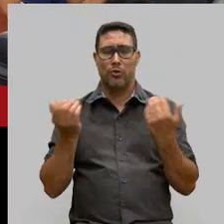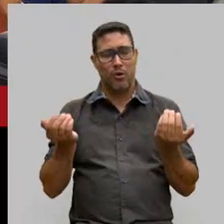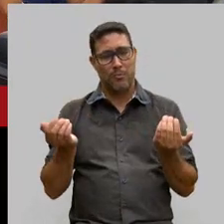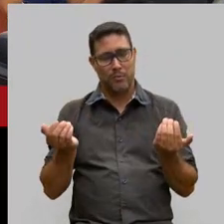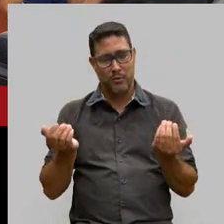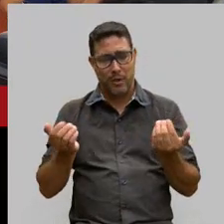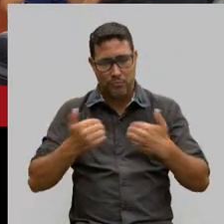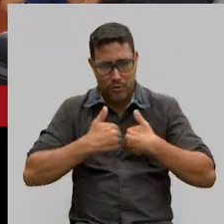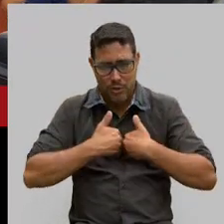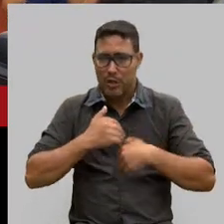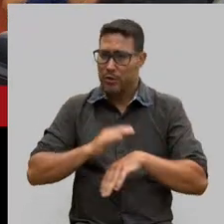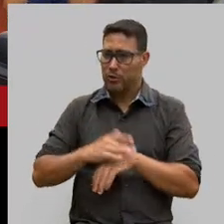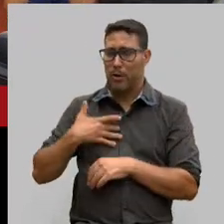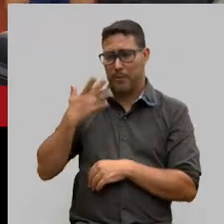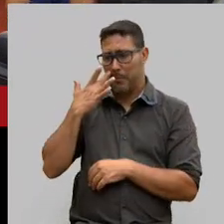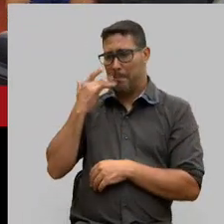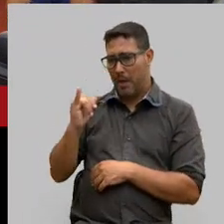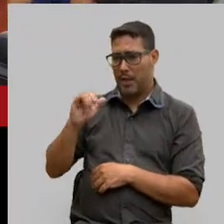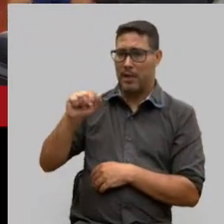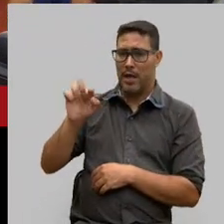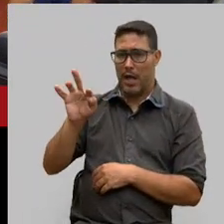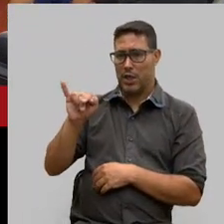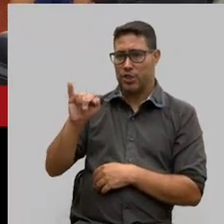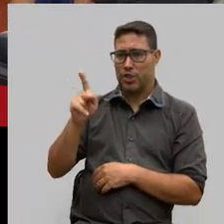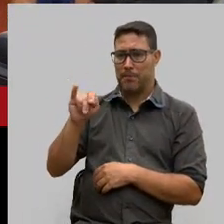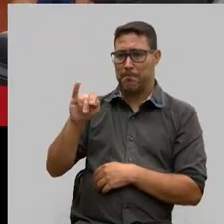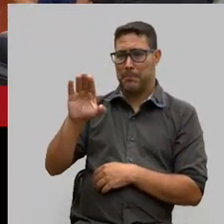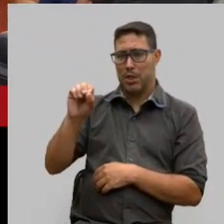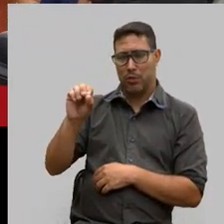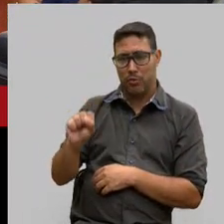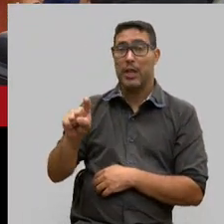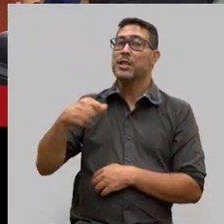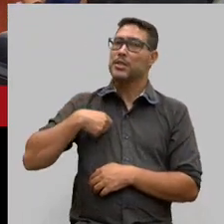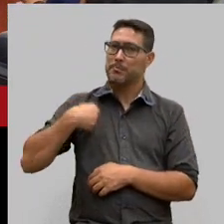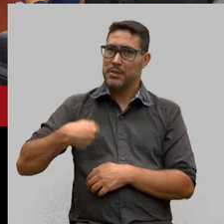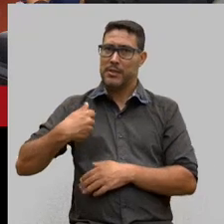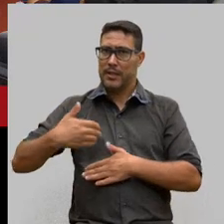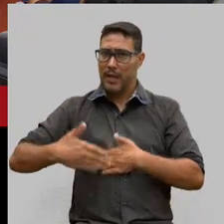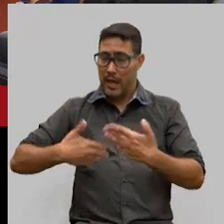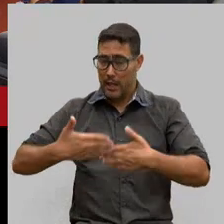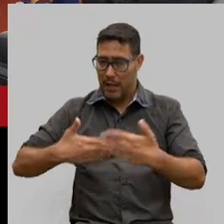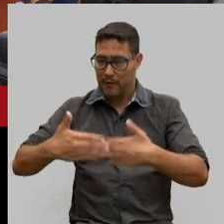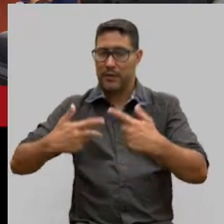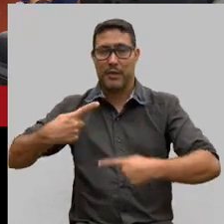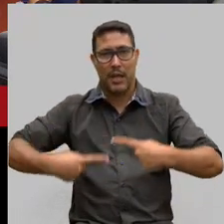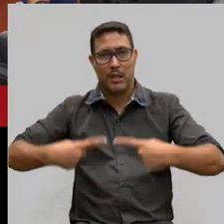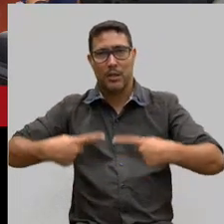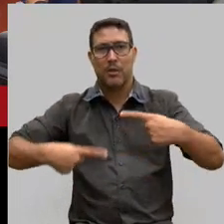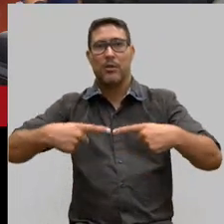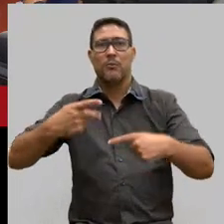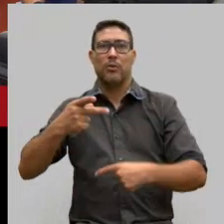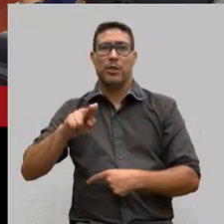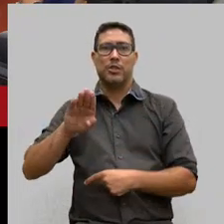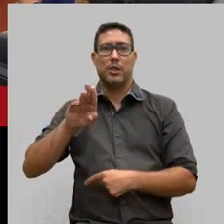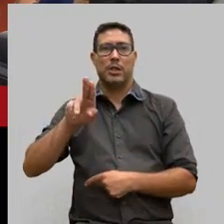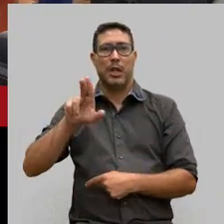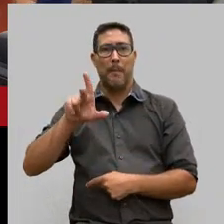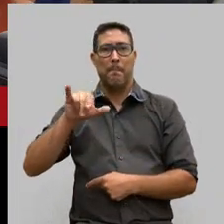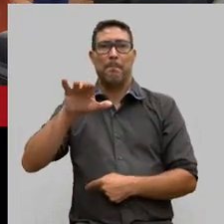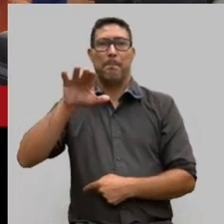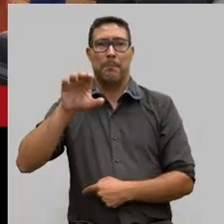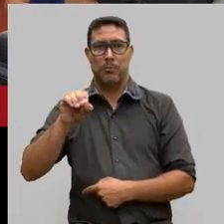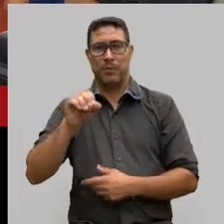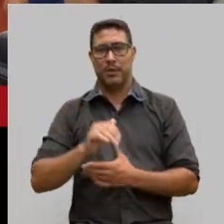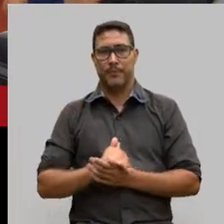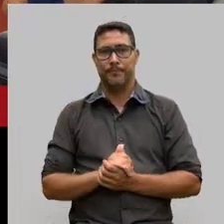sou e a gente precisa avançar na na política pública Então faço esse registro da da importância da comissão